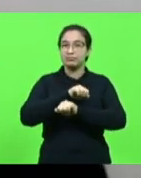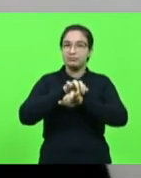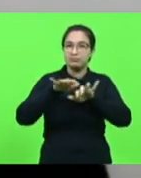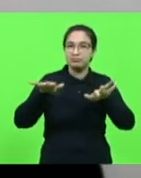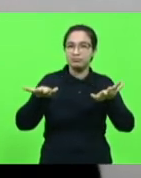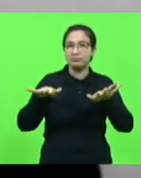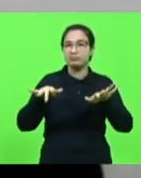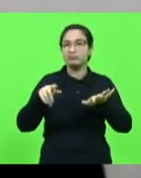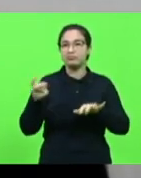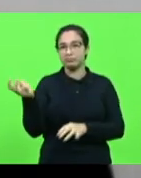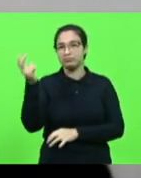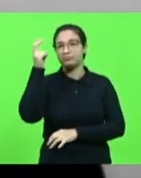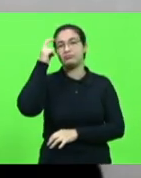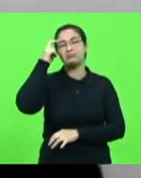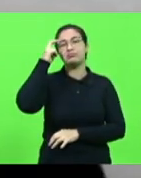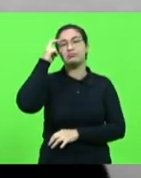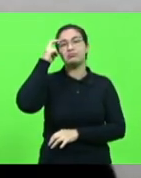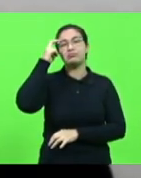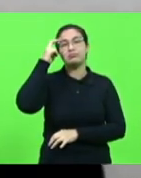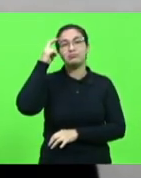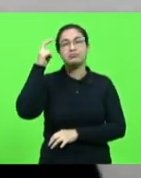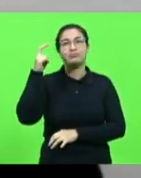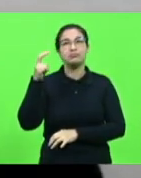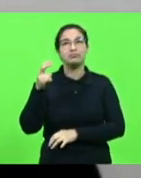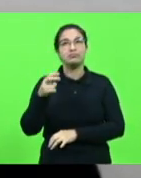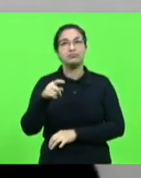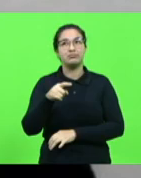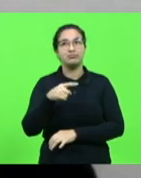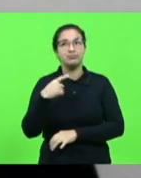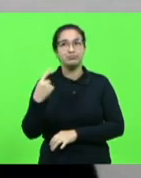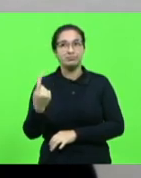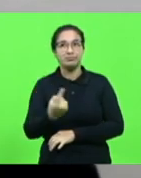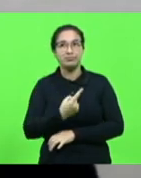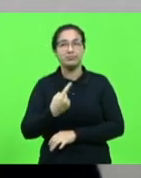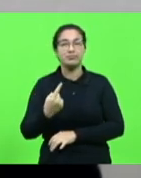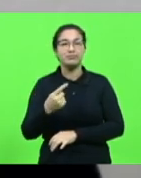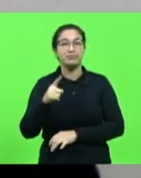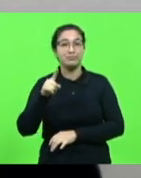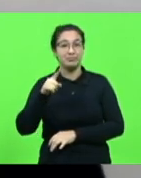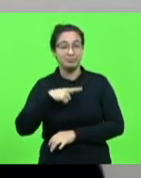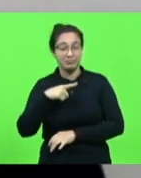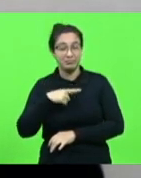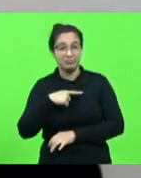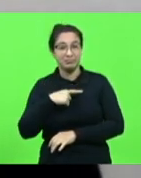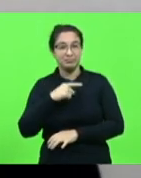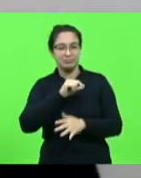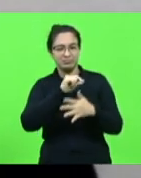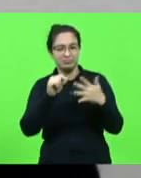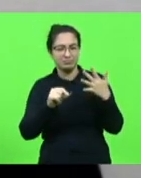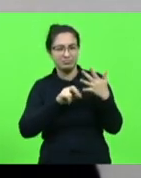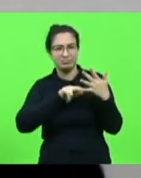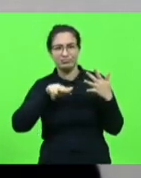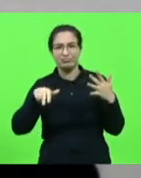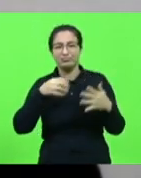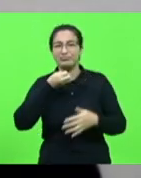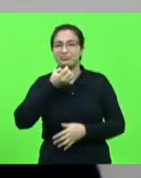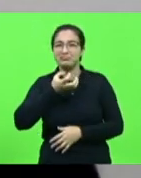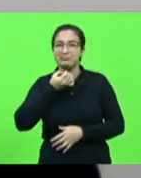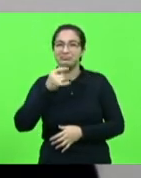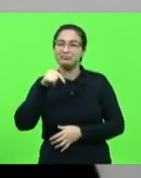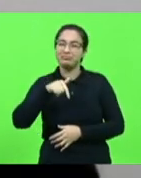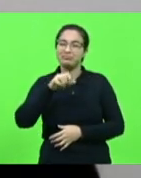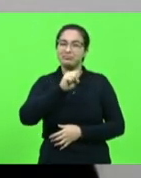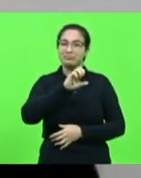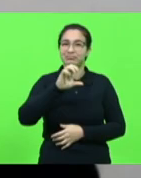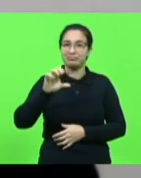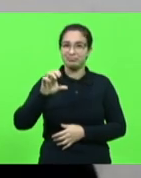nossa cultura, daquilo que são as coisas boas que nós temos nesse nosso belo e querido estado de